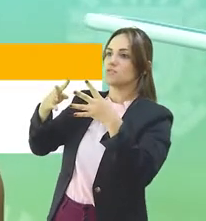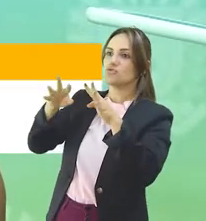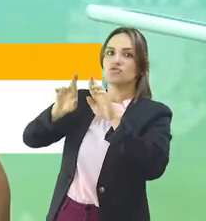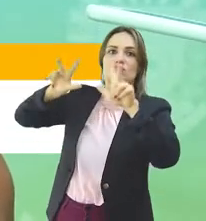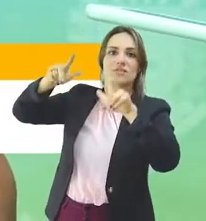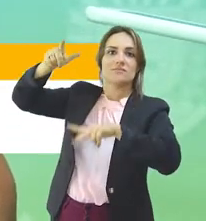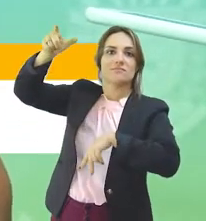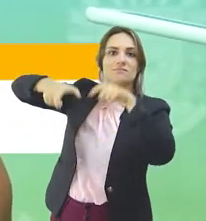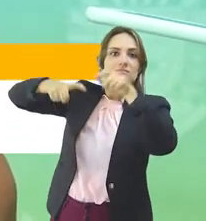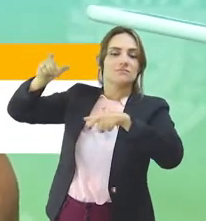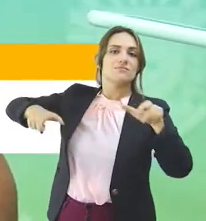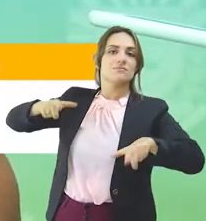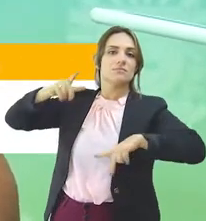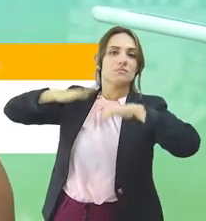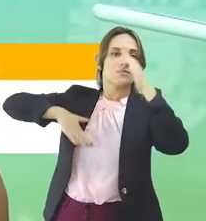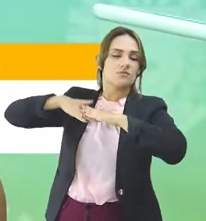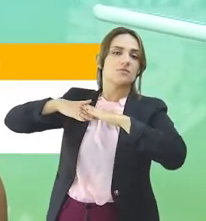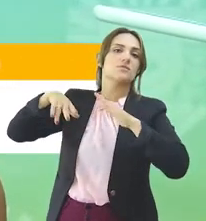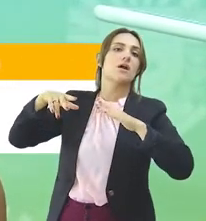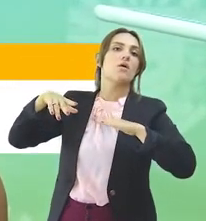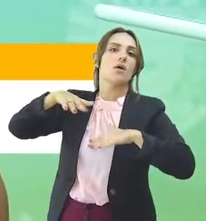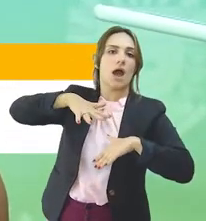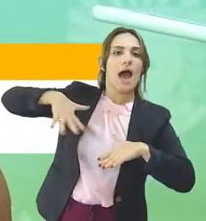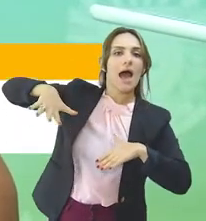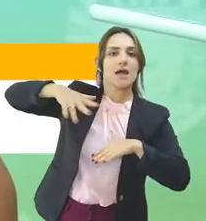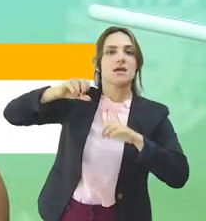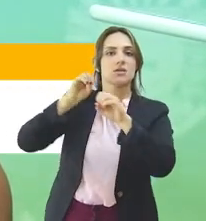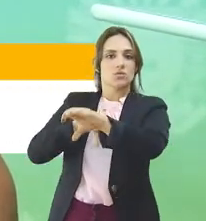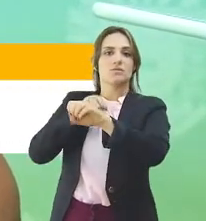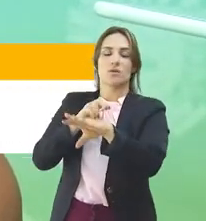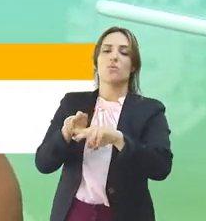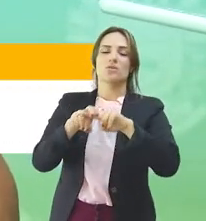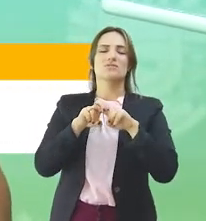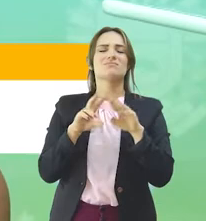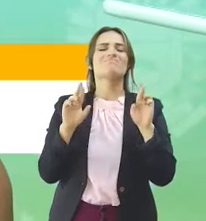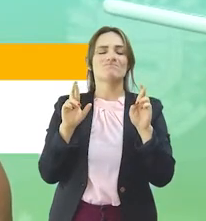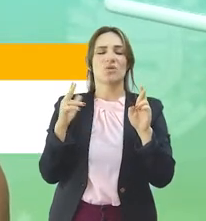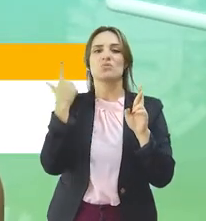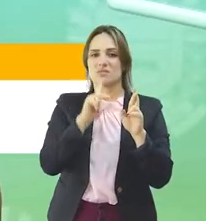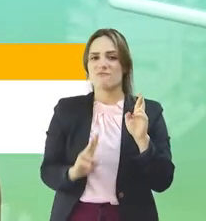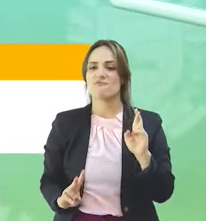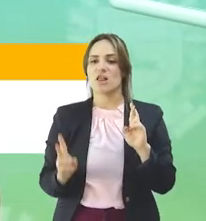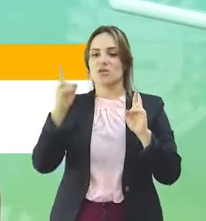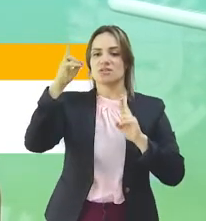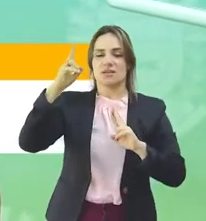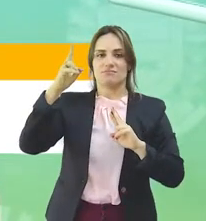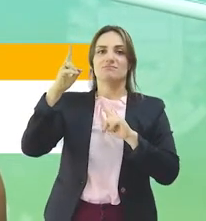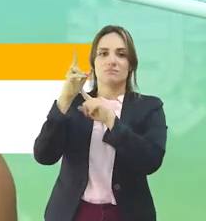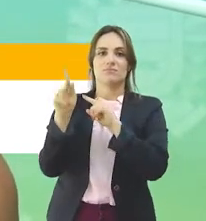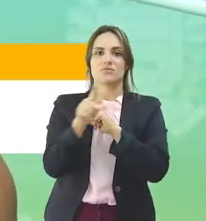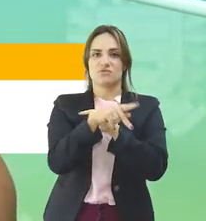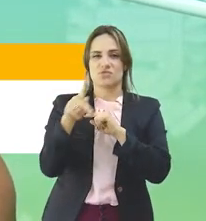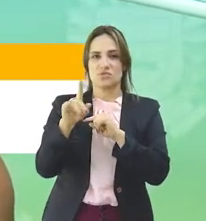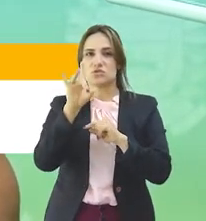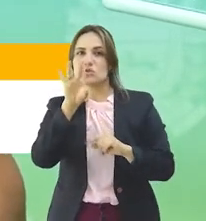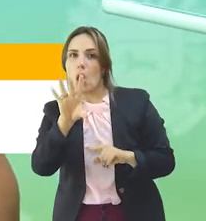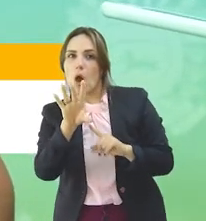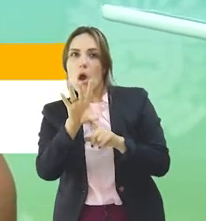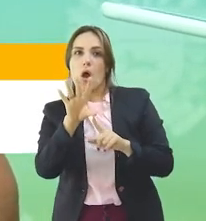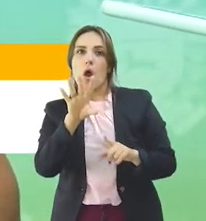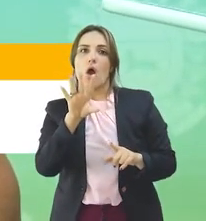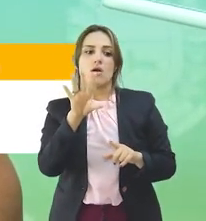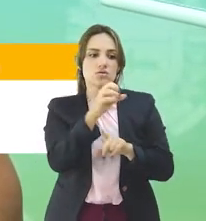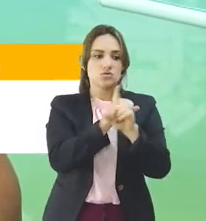olhar diferente para os trabalhadores e trabalhadoras em educação. E nós esperamos que tudo isso possa ser valorizado, não só